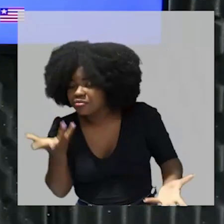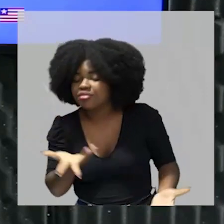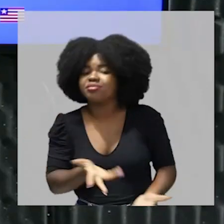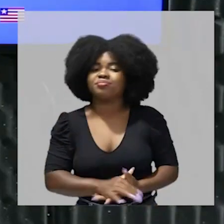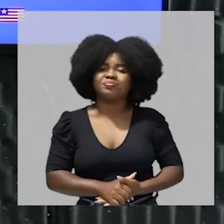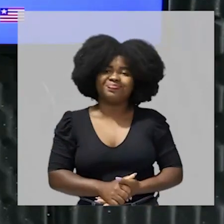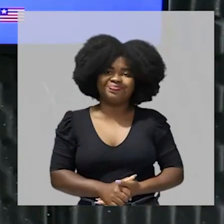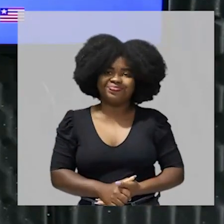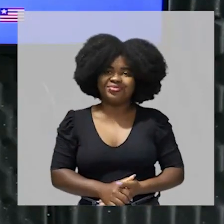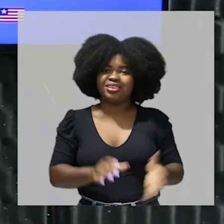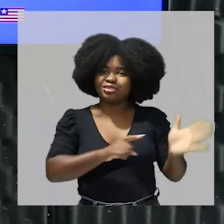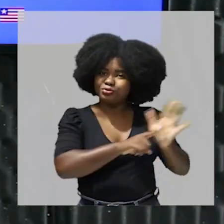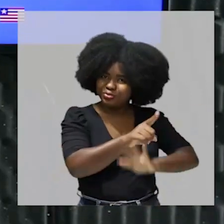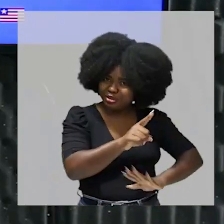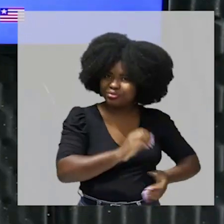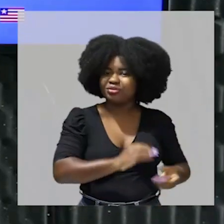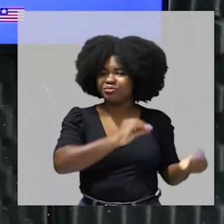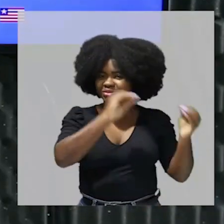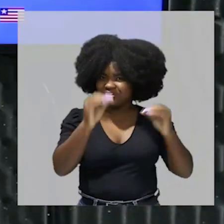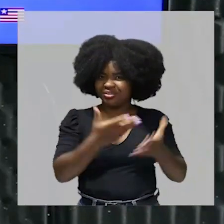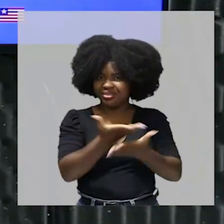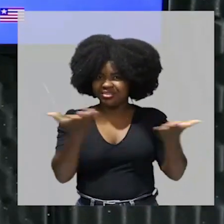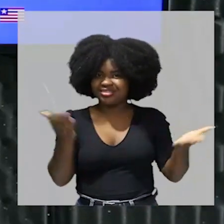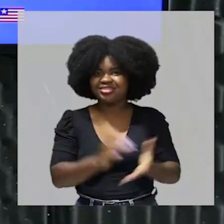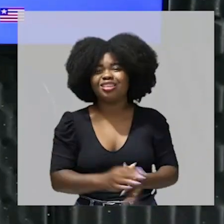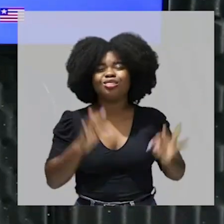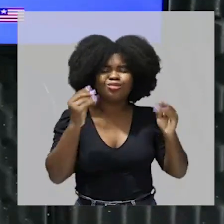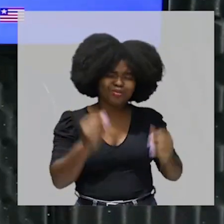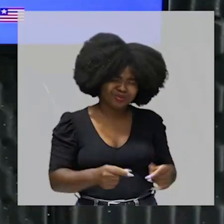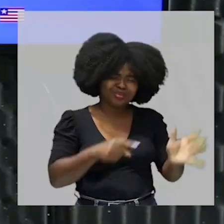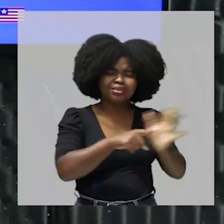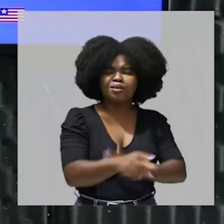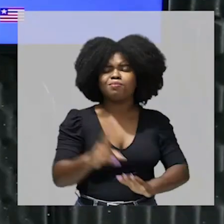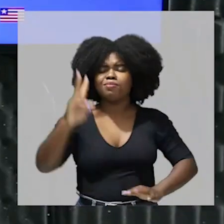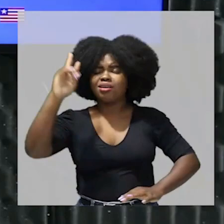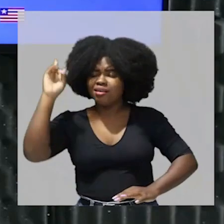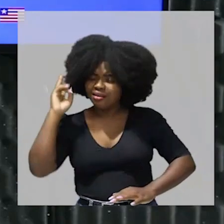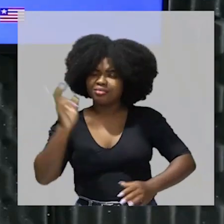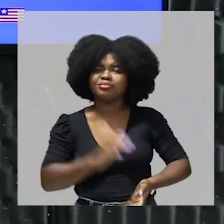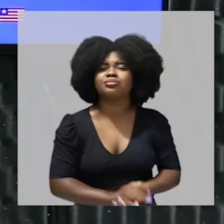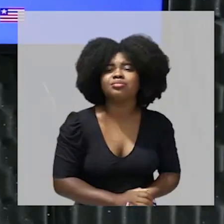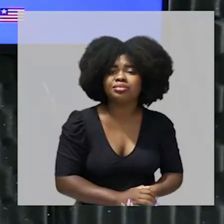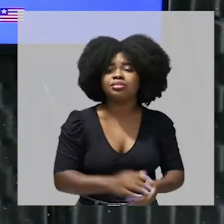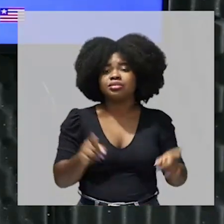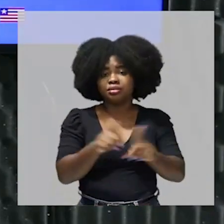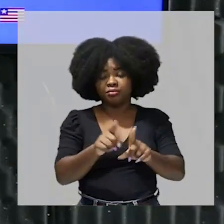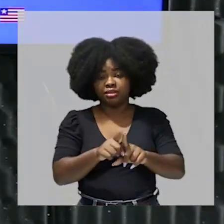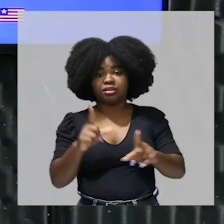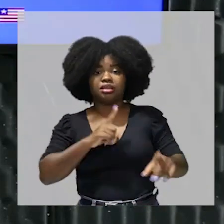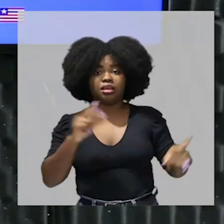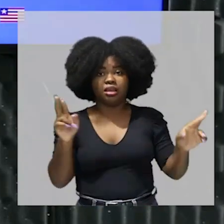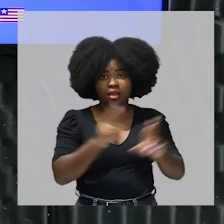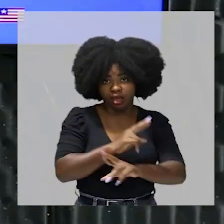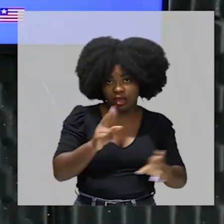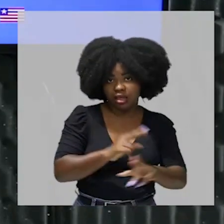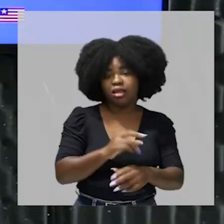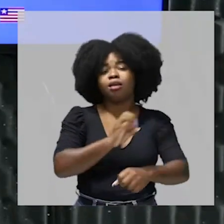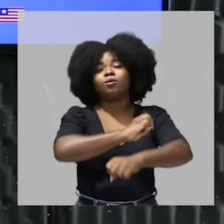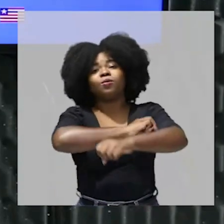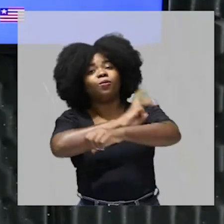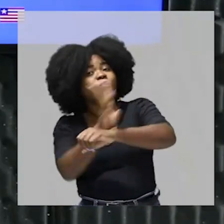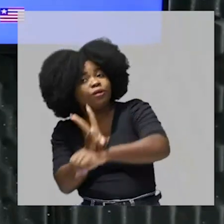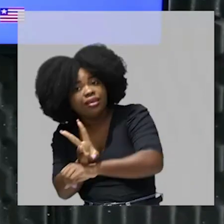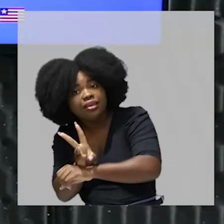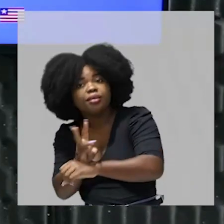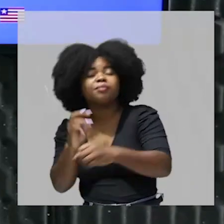despojada as que vão sendo apresentadas todas as questões são de vestibulares servem para o